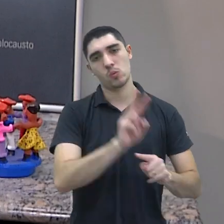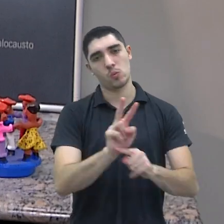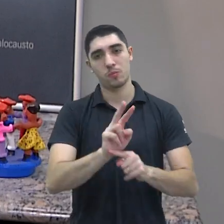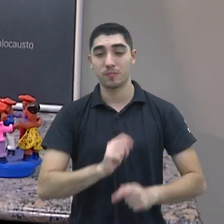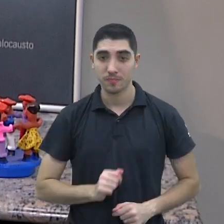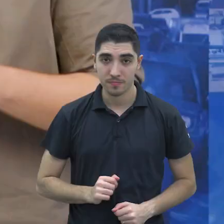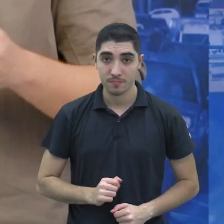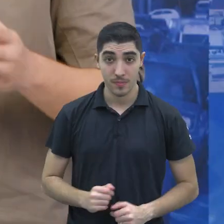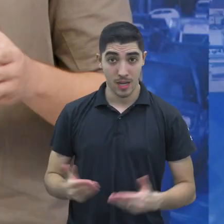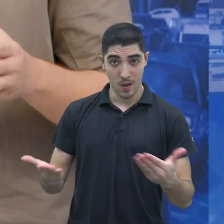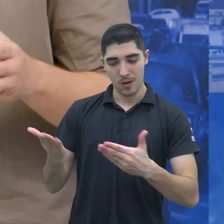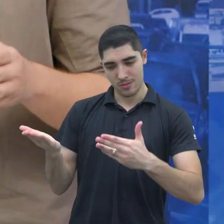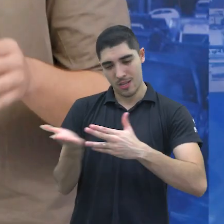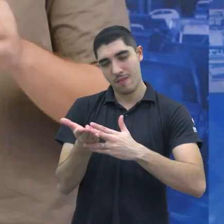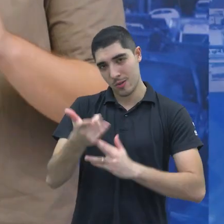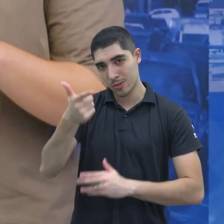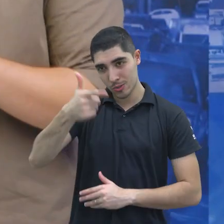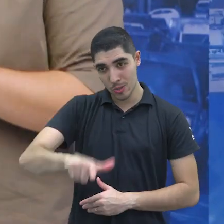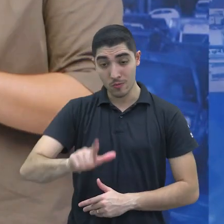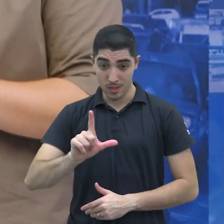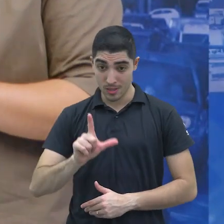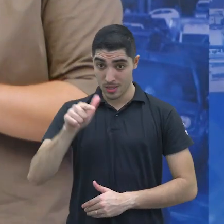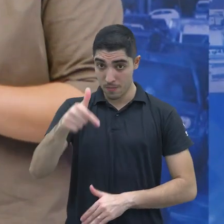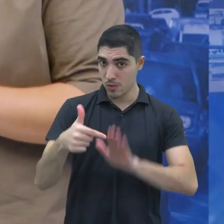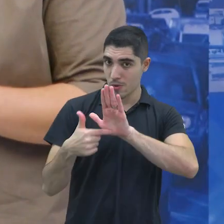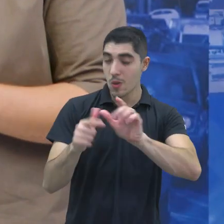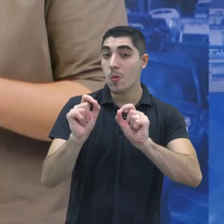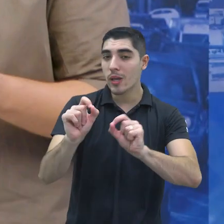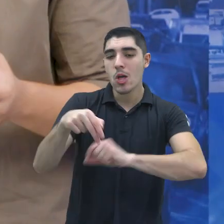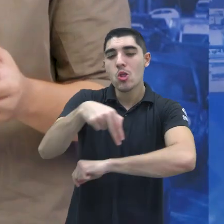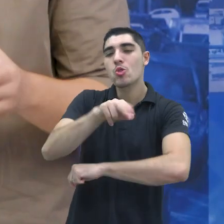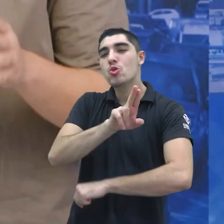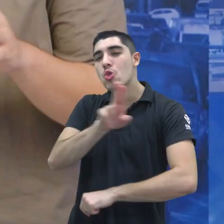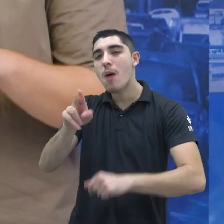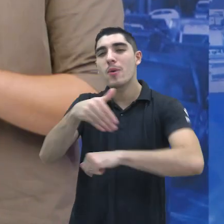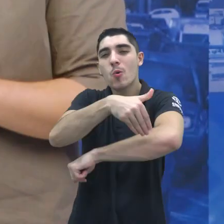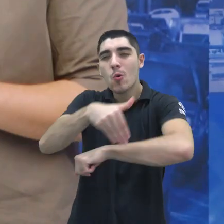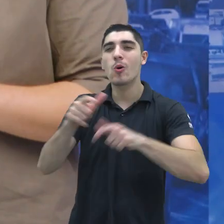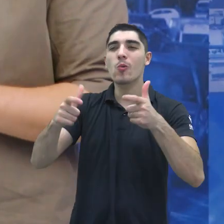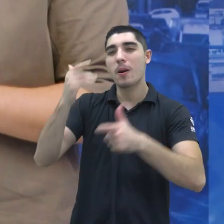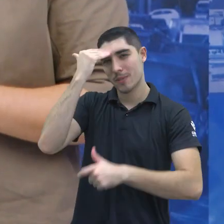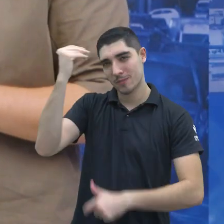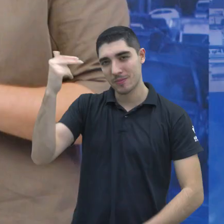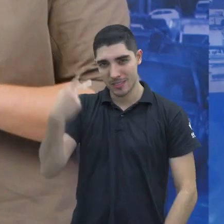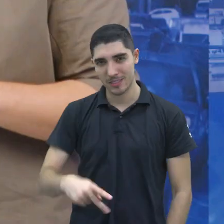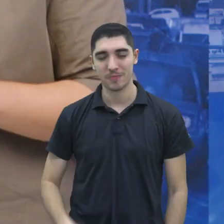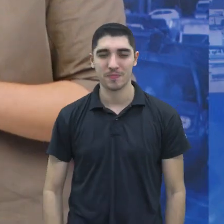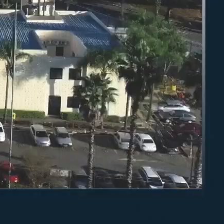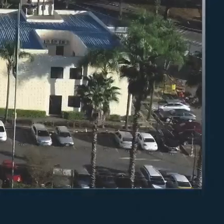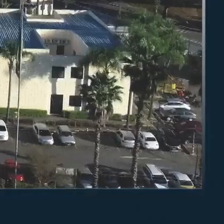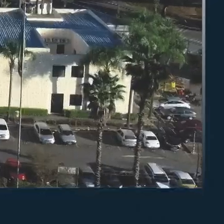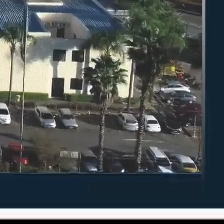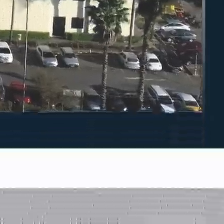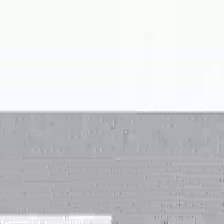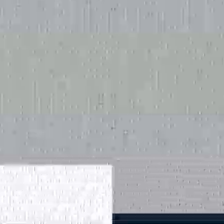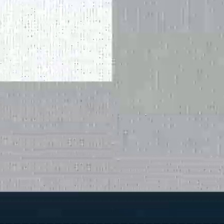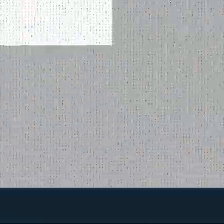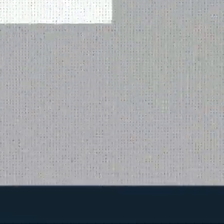as pessoas. Mais uma pausa no nosso Ação Parlamentar e daqui a pouco tem o quadro Nomes da Cidade.